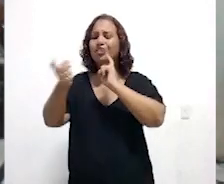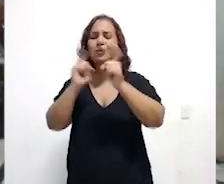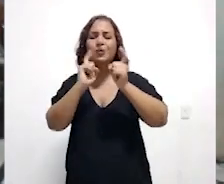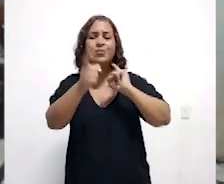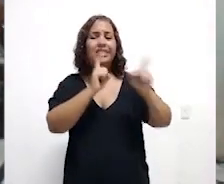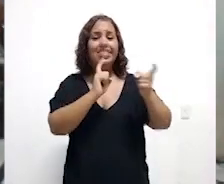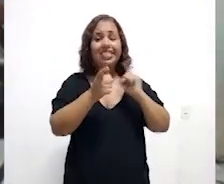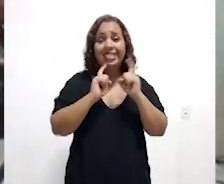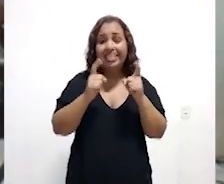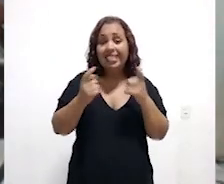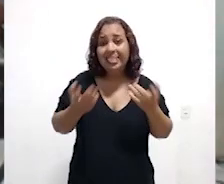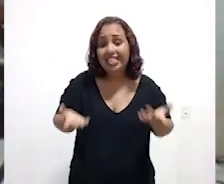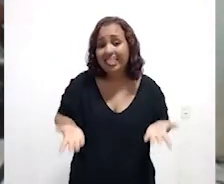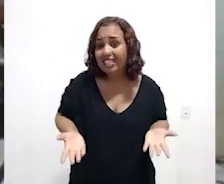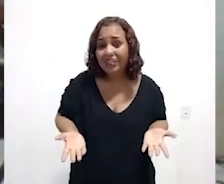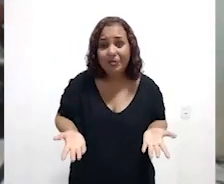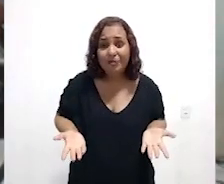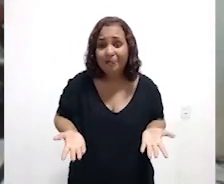uma questão que